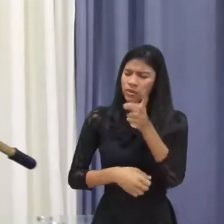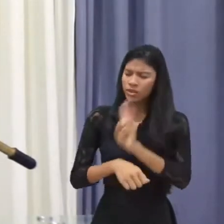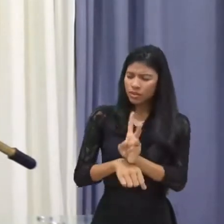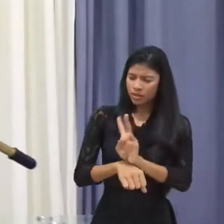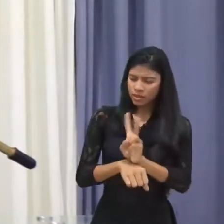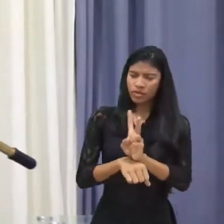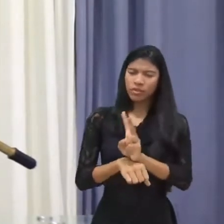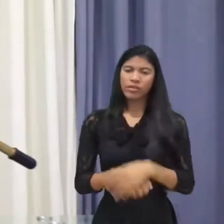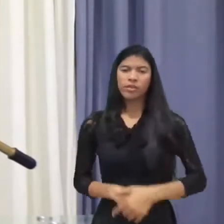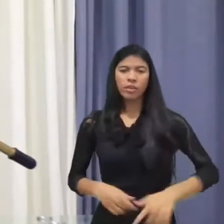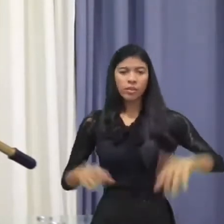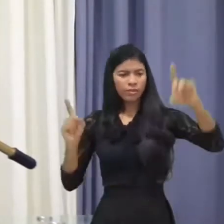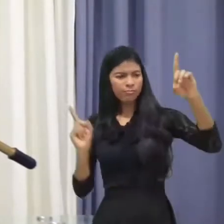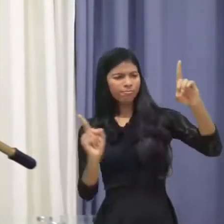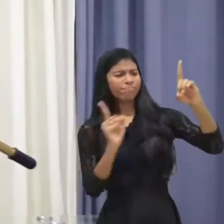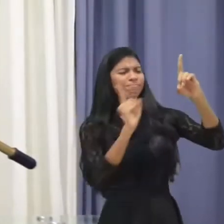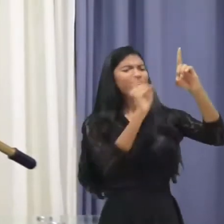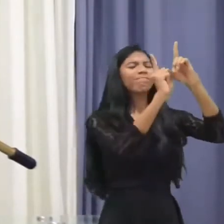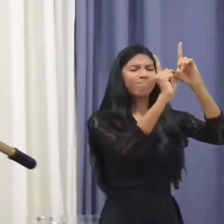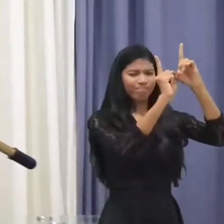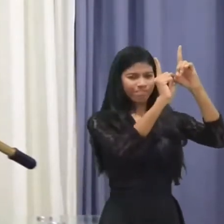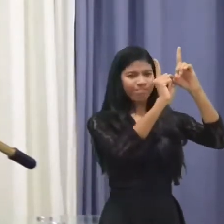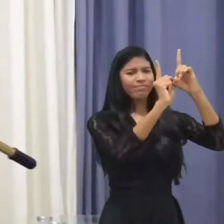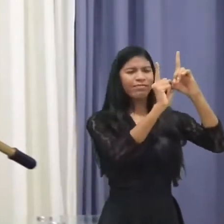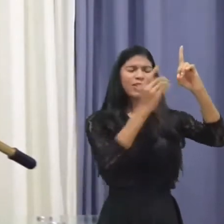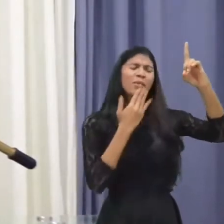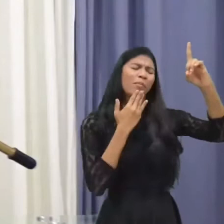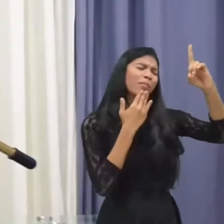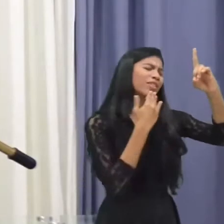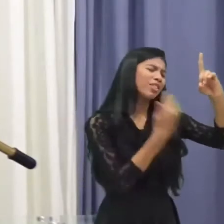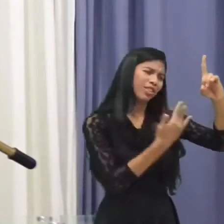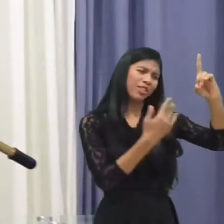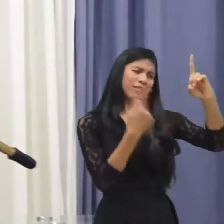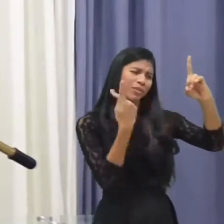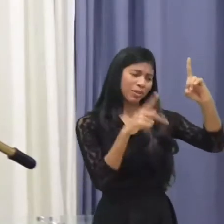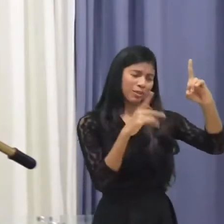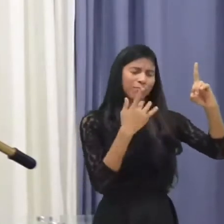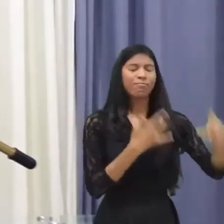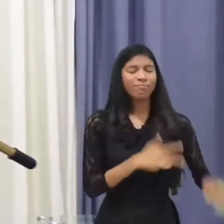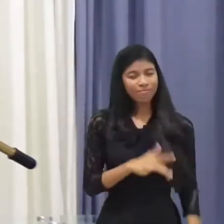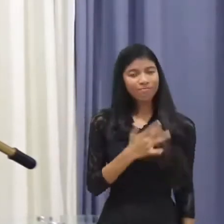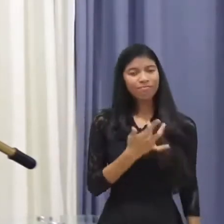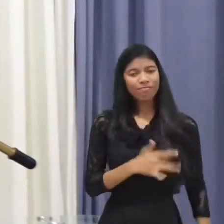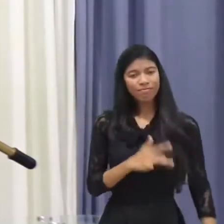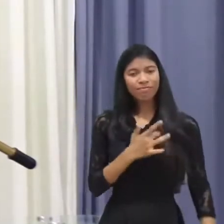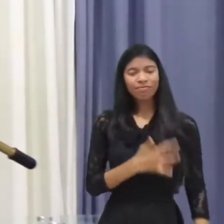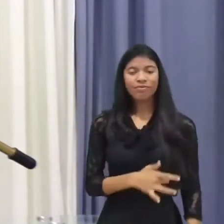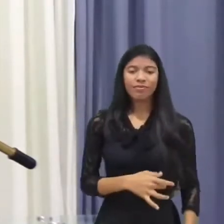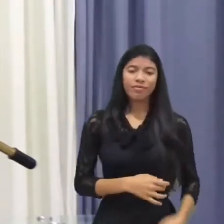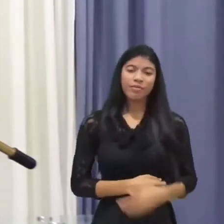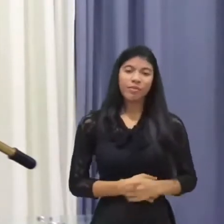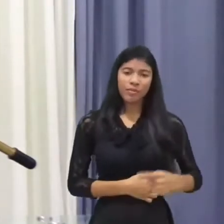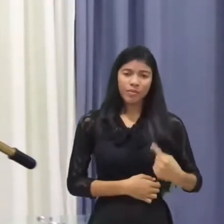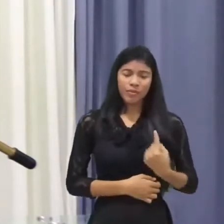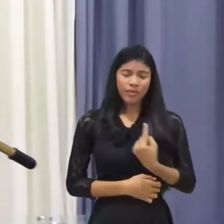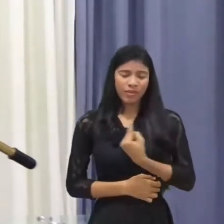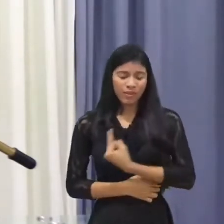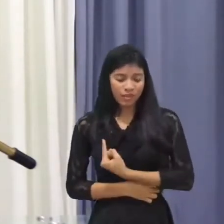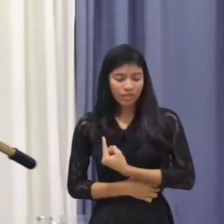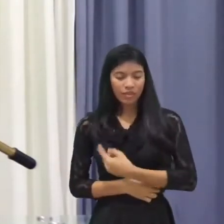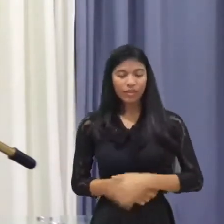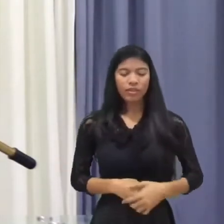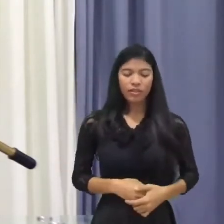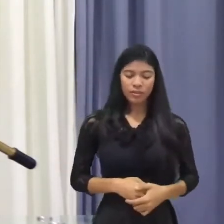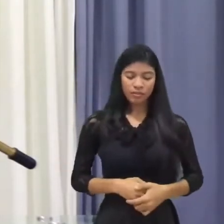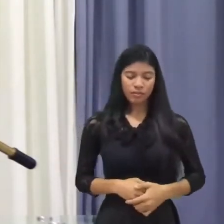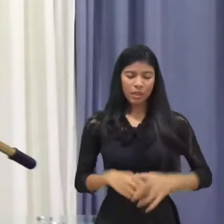aproximamos mais do Senhor, rogamos a sua misericórdia, e nós ficamos ali quebrantados na presença